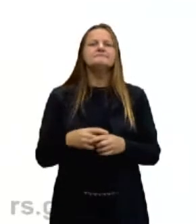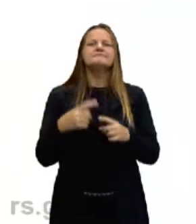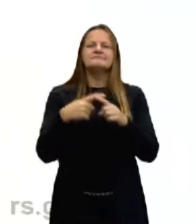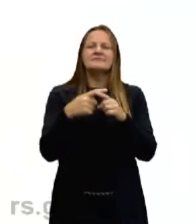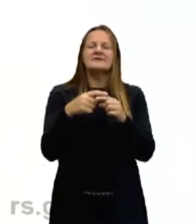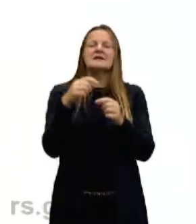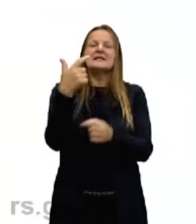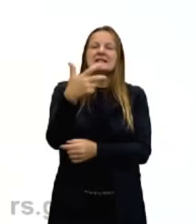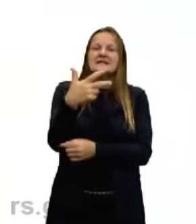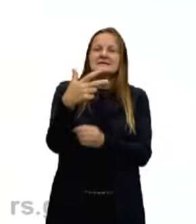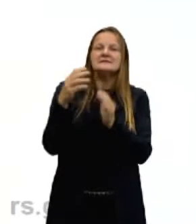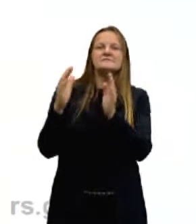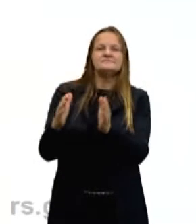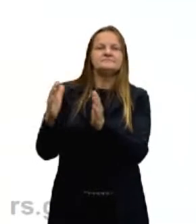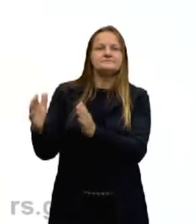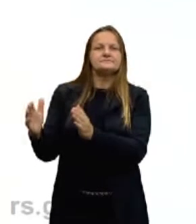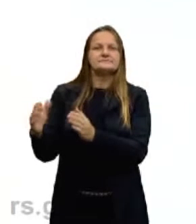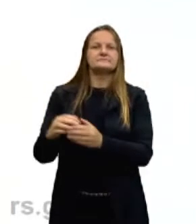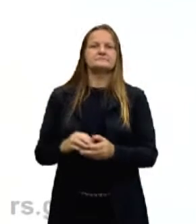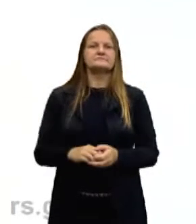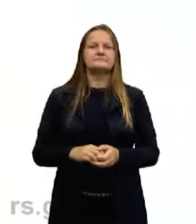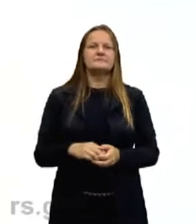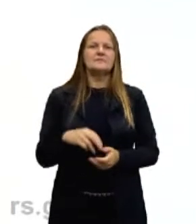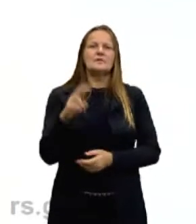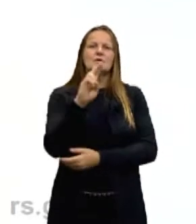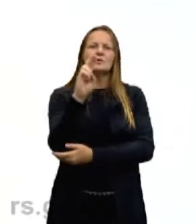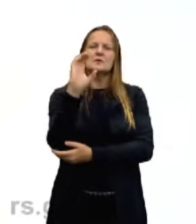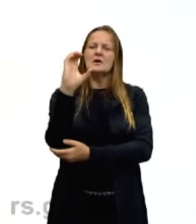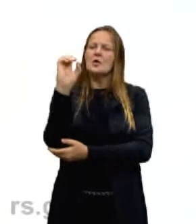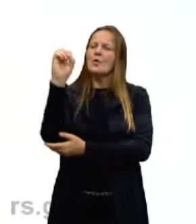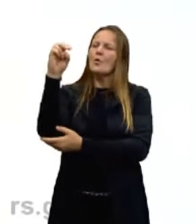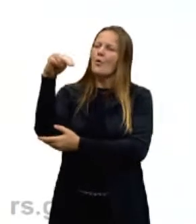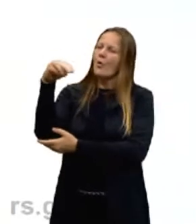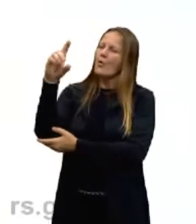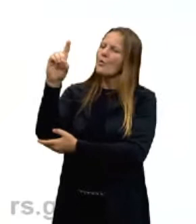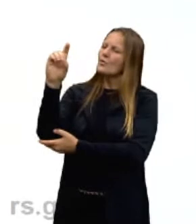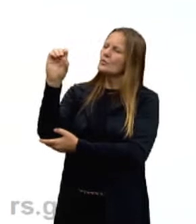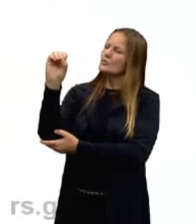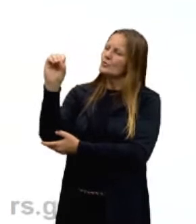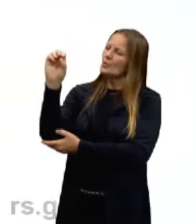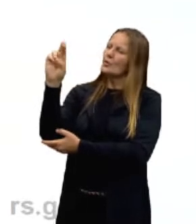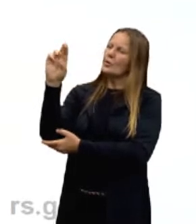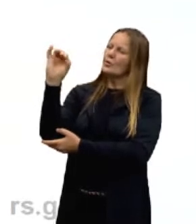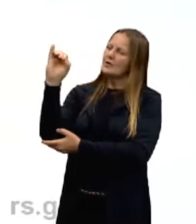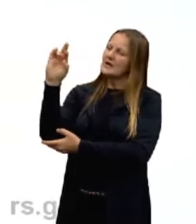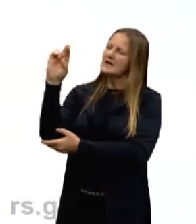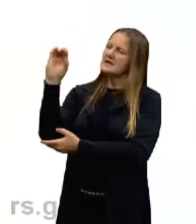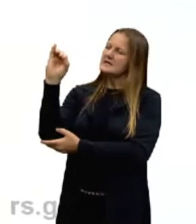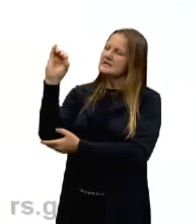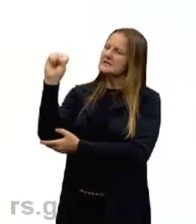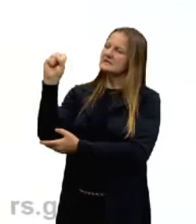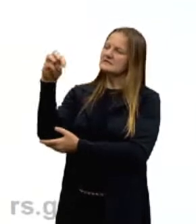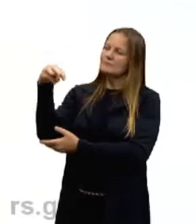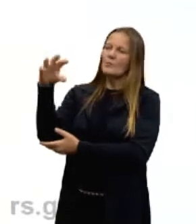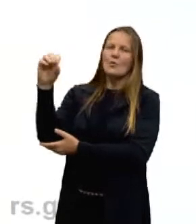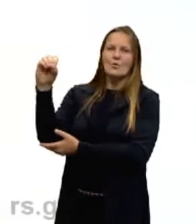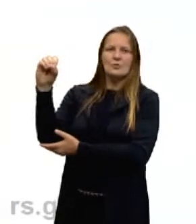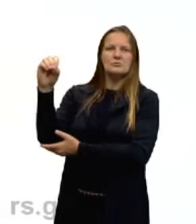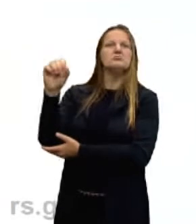fase que é condoreirismo É isso mesmo condo